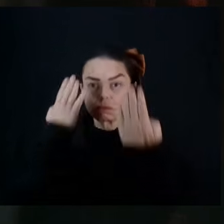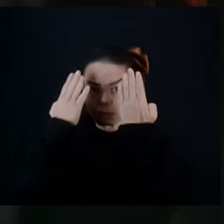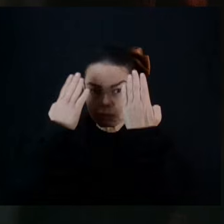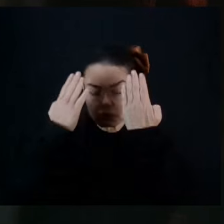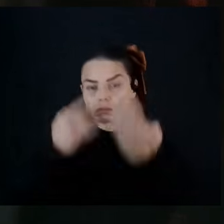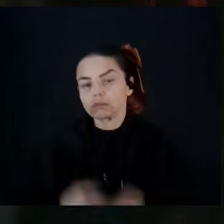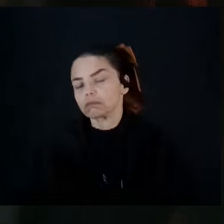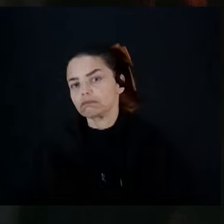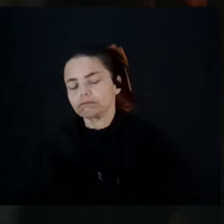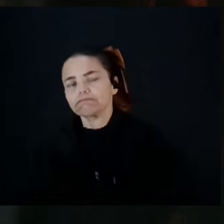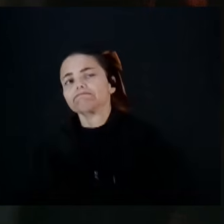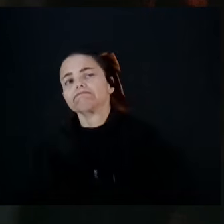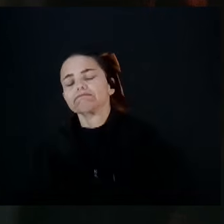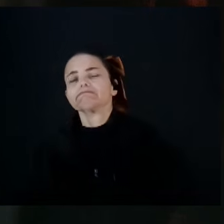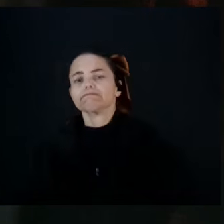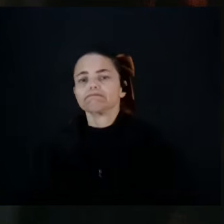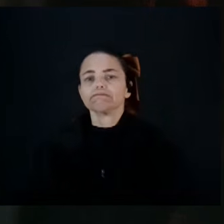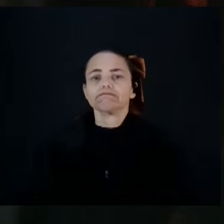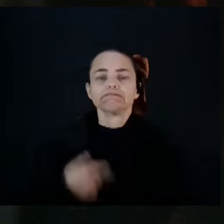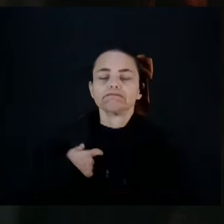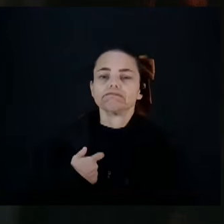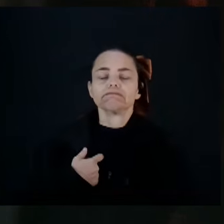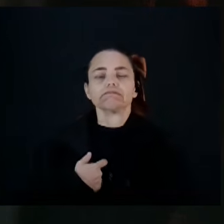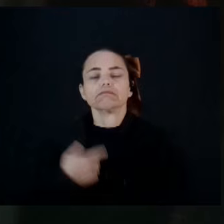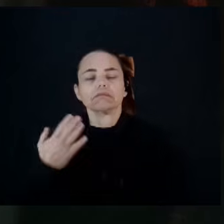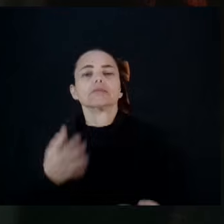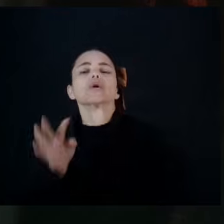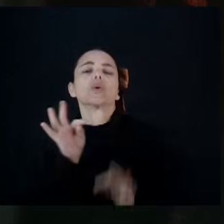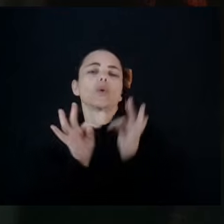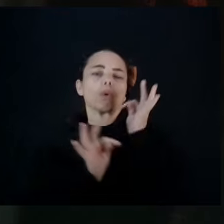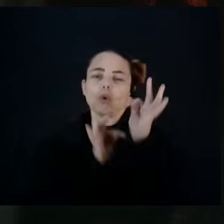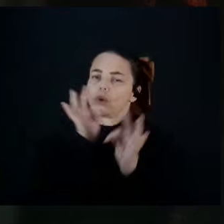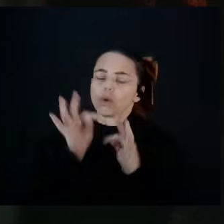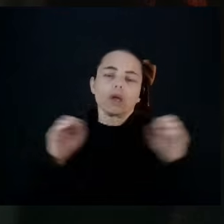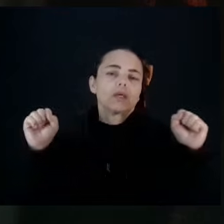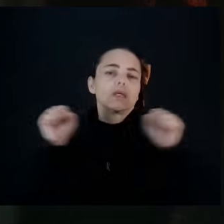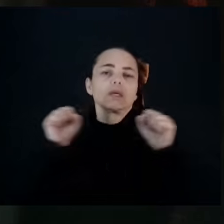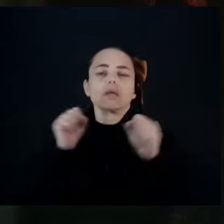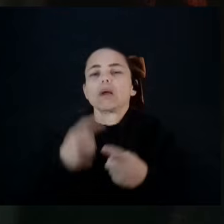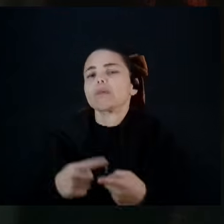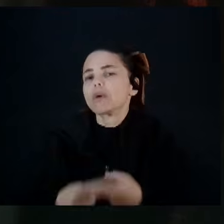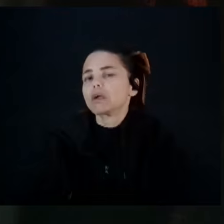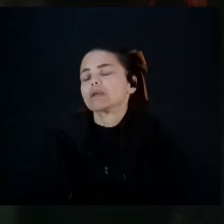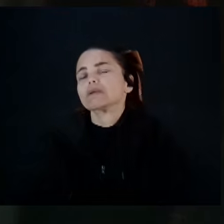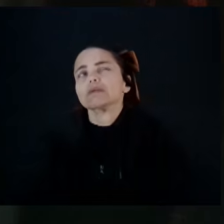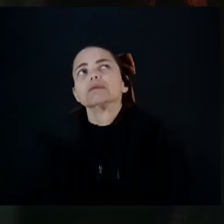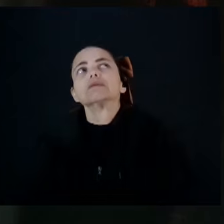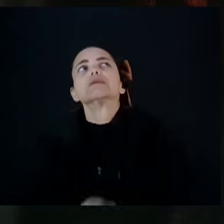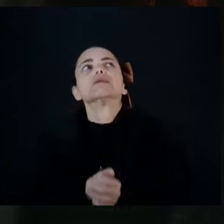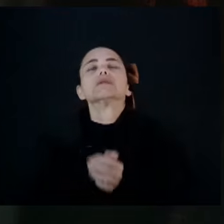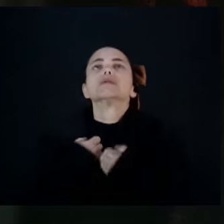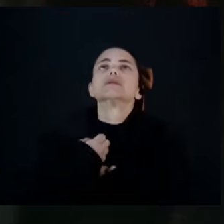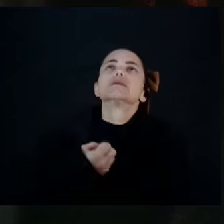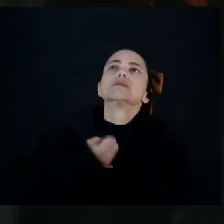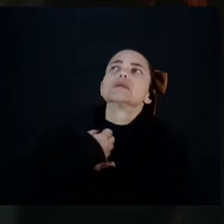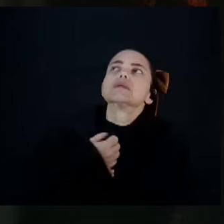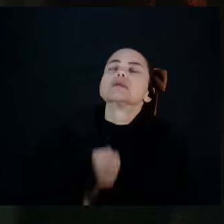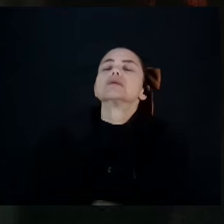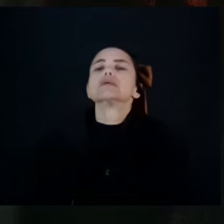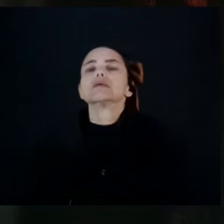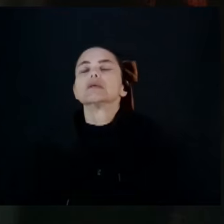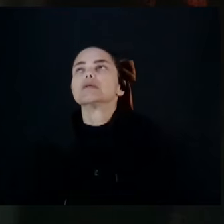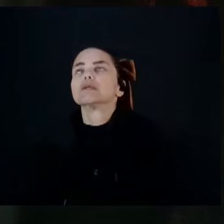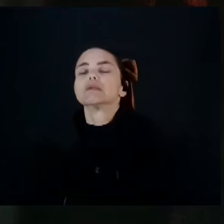sempre falo que eu fiz terapia, adoro terapia, mas porque a terapia ela é algo para nos ensinar, né? Vocês